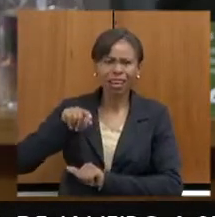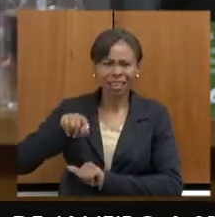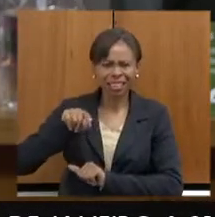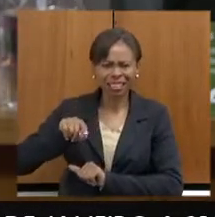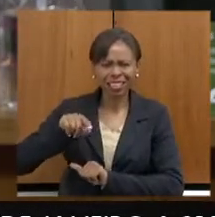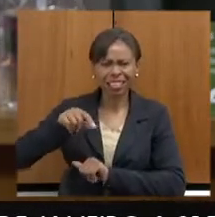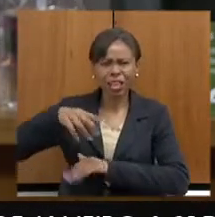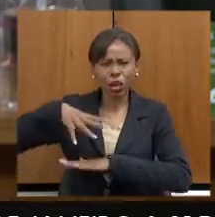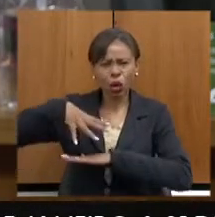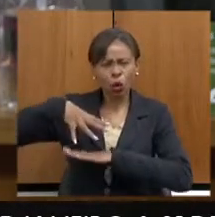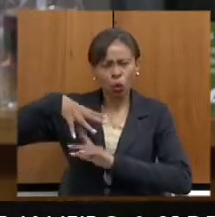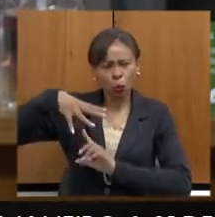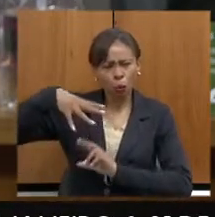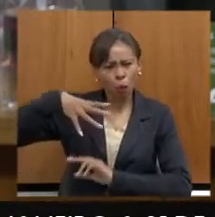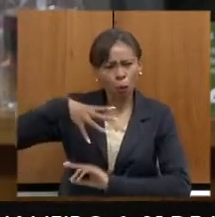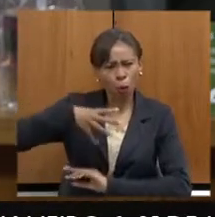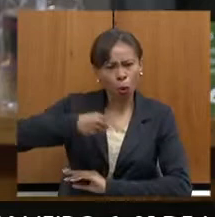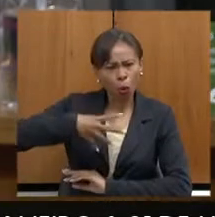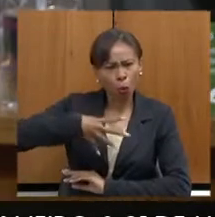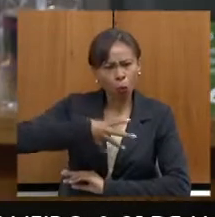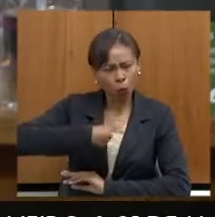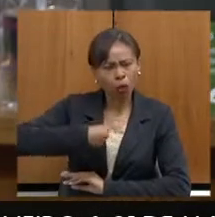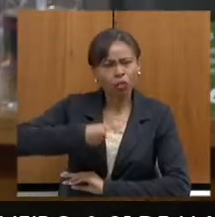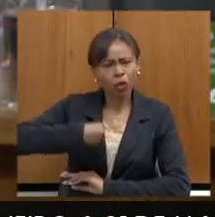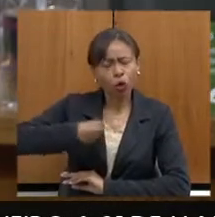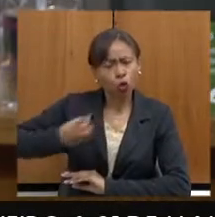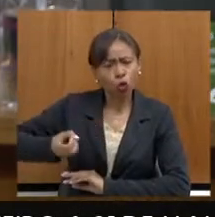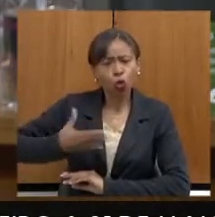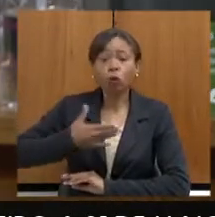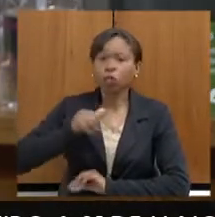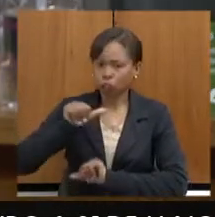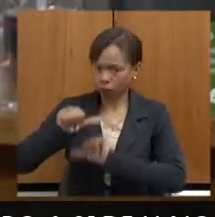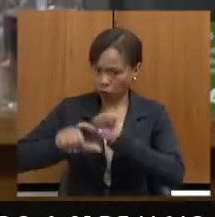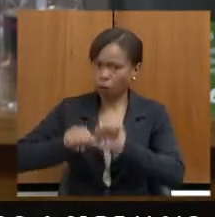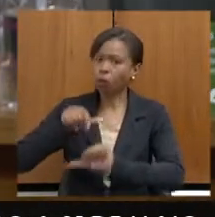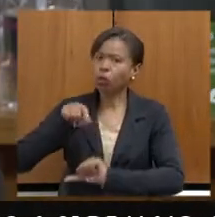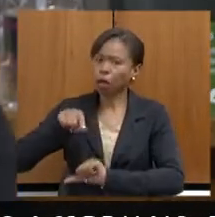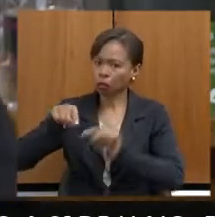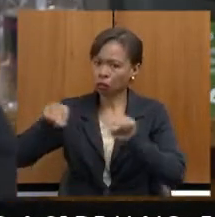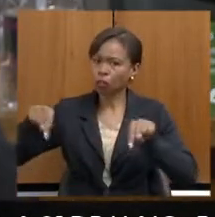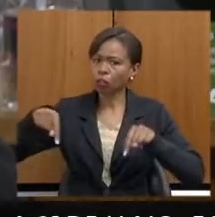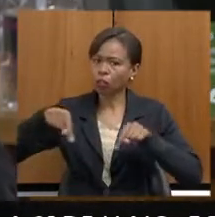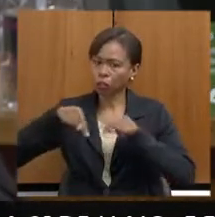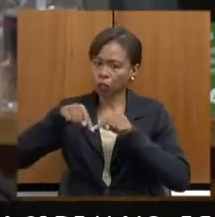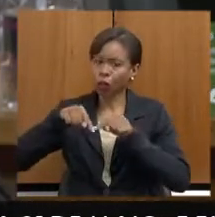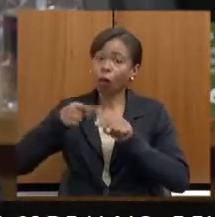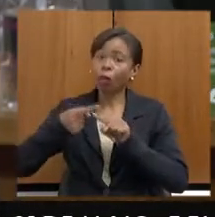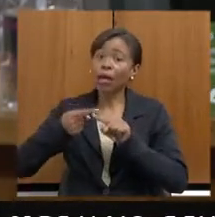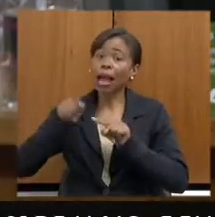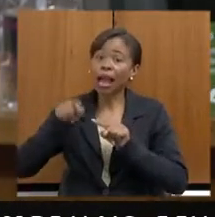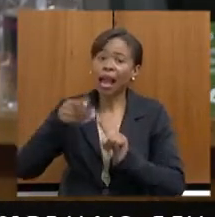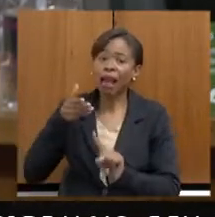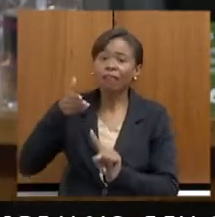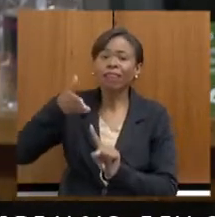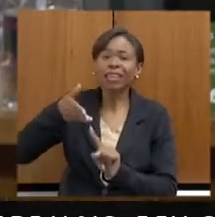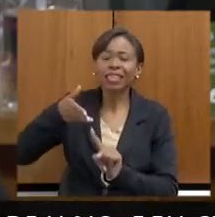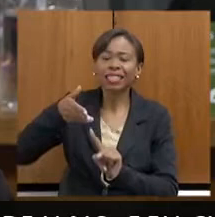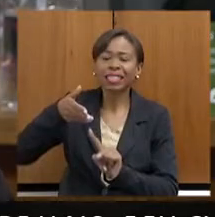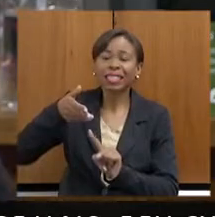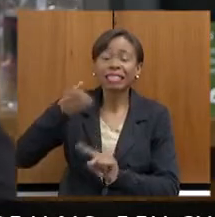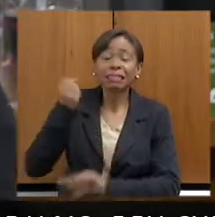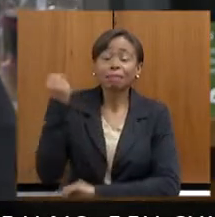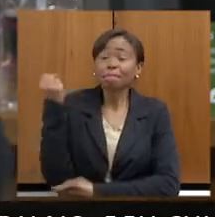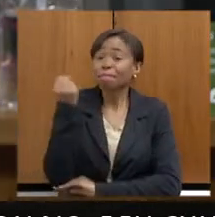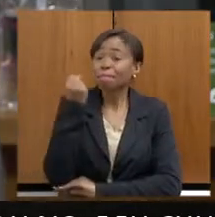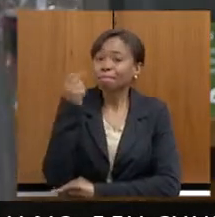moderno e nós vamos reformar aquele ambulatório da saúde da mulher que a referência de alto risco e não só para região do Barreiro nós dos Municípios com até Nova Lima